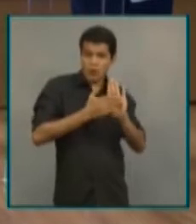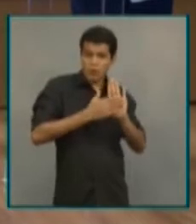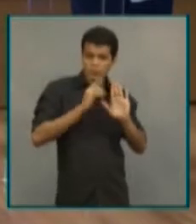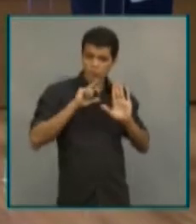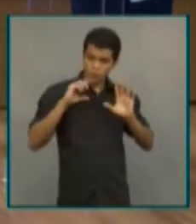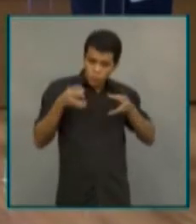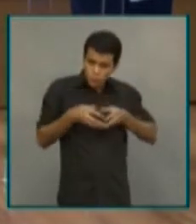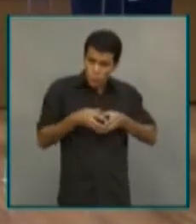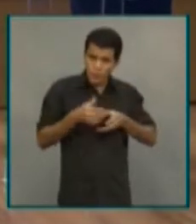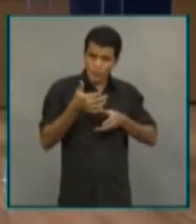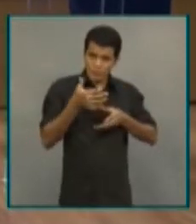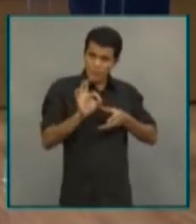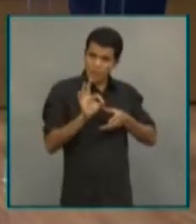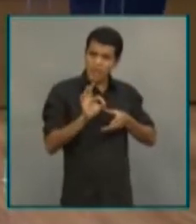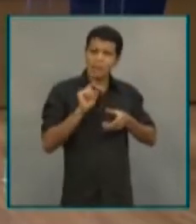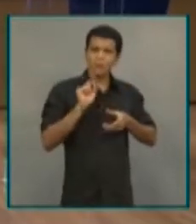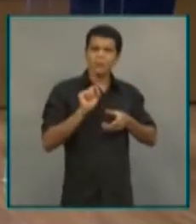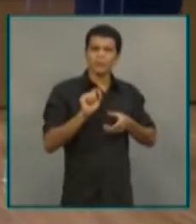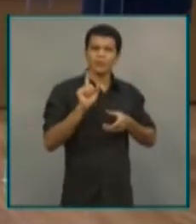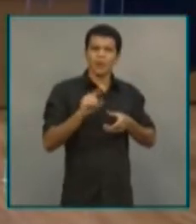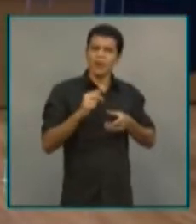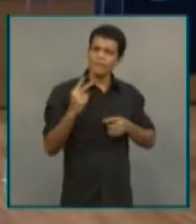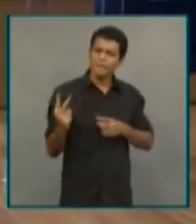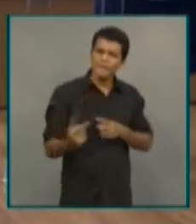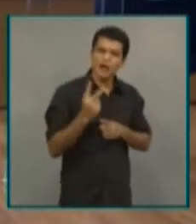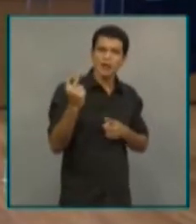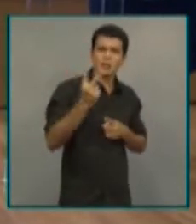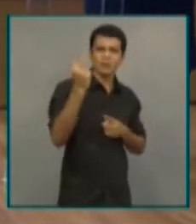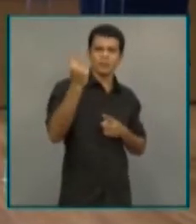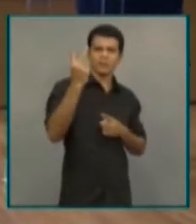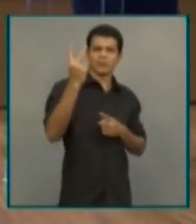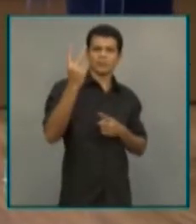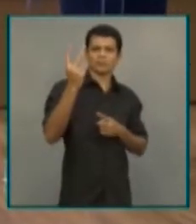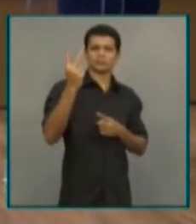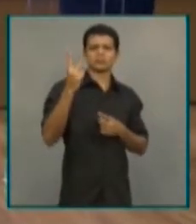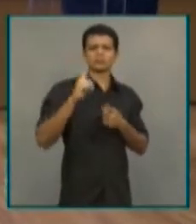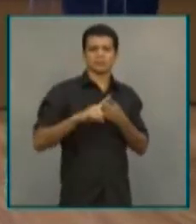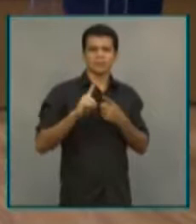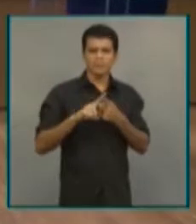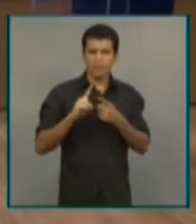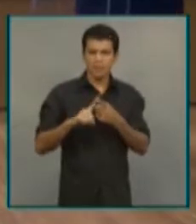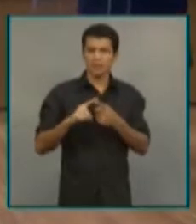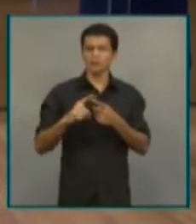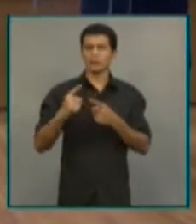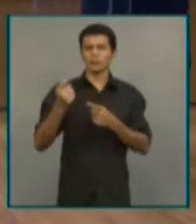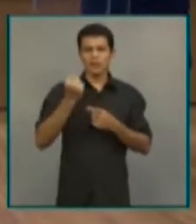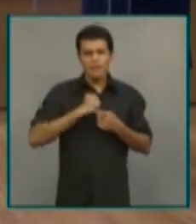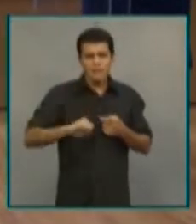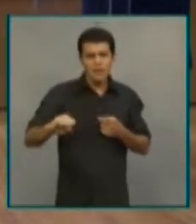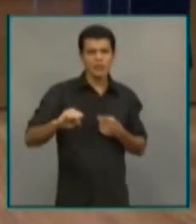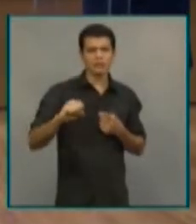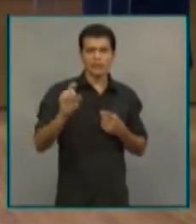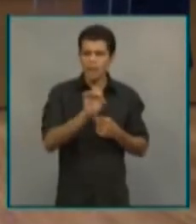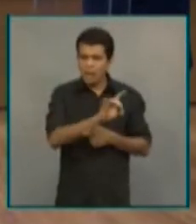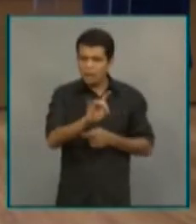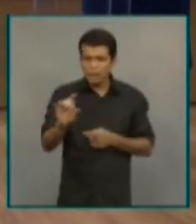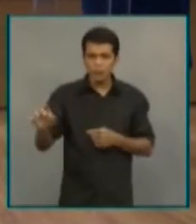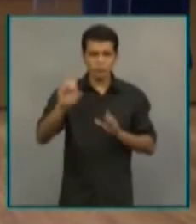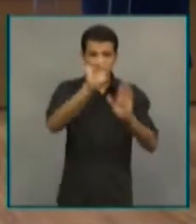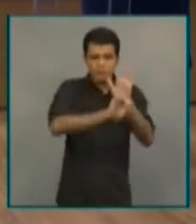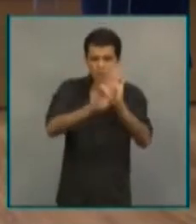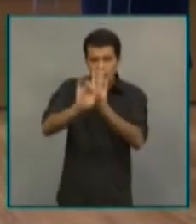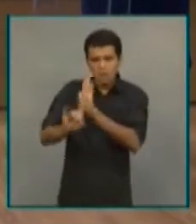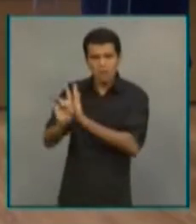elencado como pilar a valorização das prerrogativas dos advogados e advogadas. Nós não podemos mais